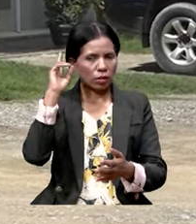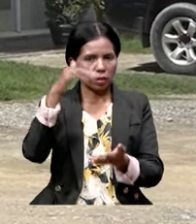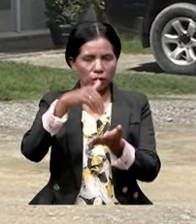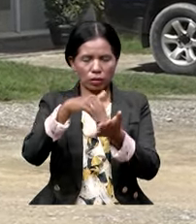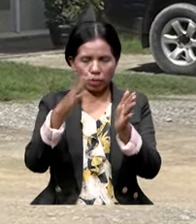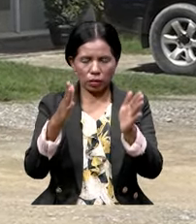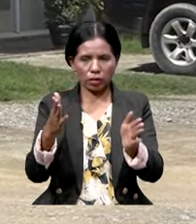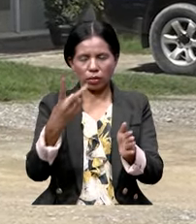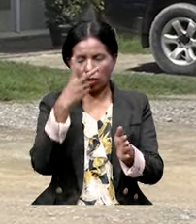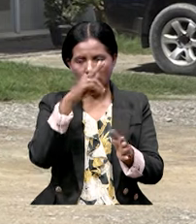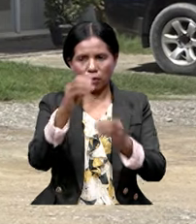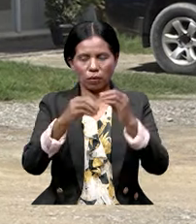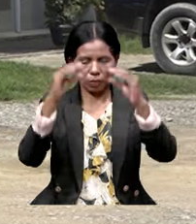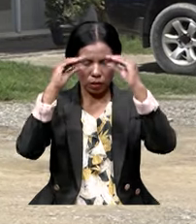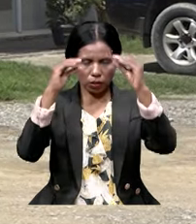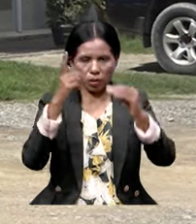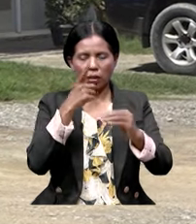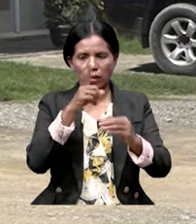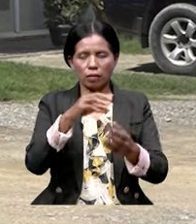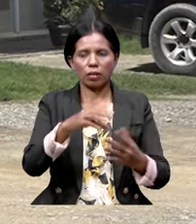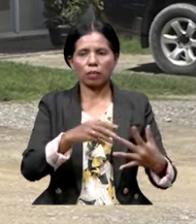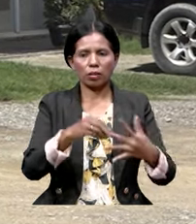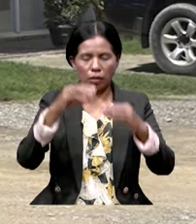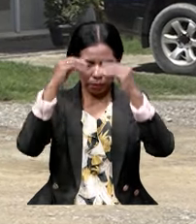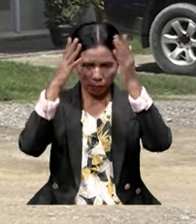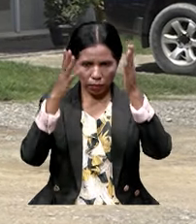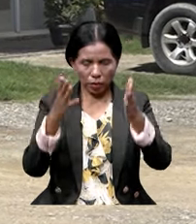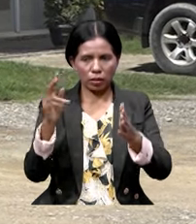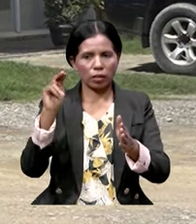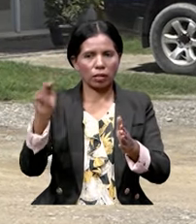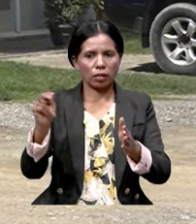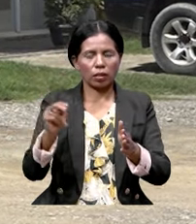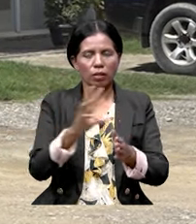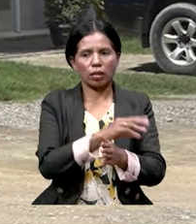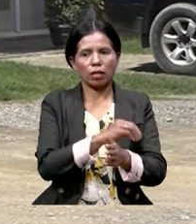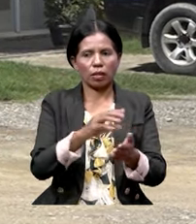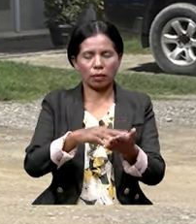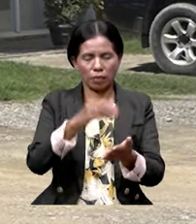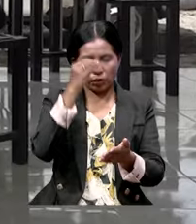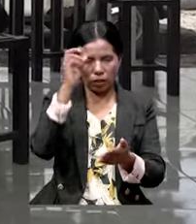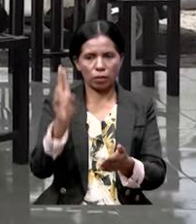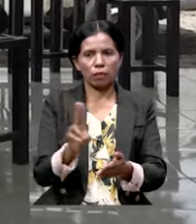observação com o método Hanorin língua oficial, professor Sira Nian, durante o percurso acadêmico.